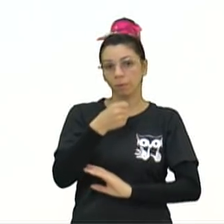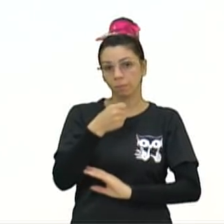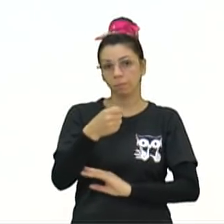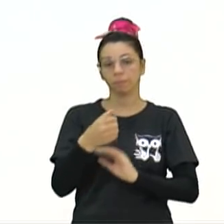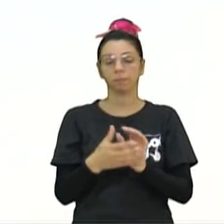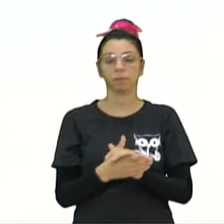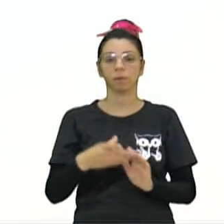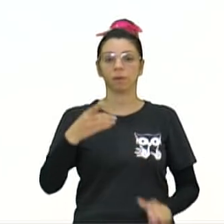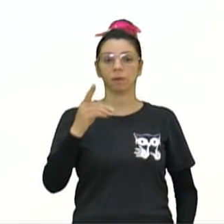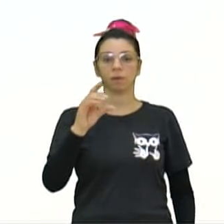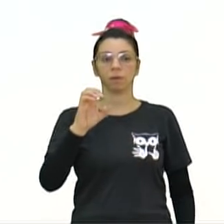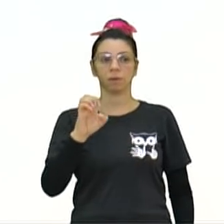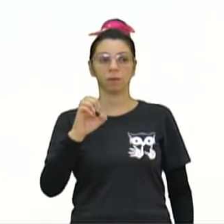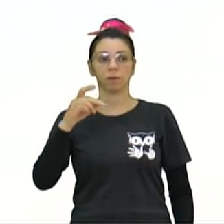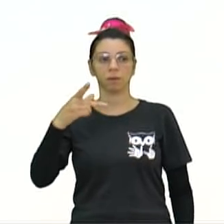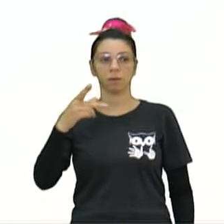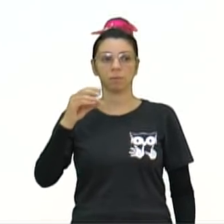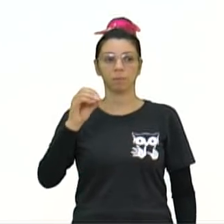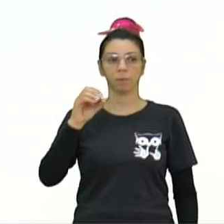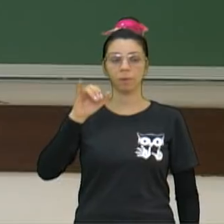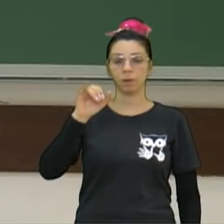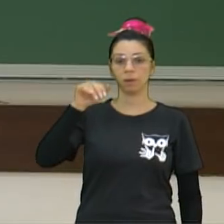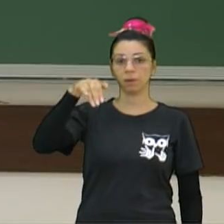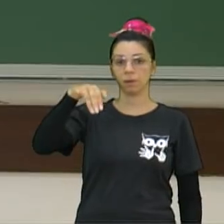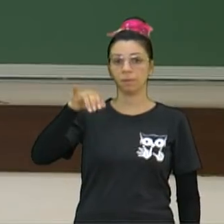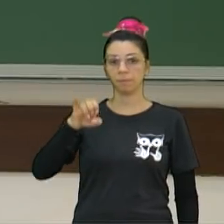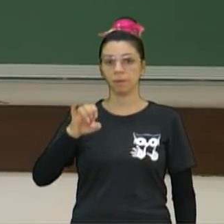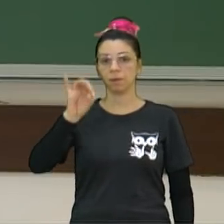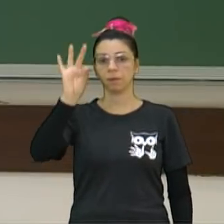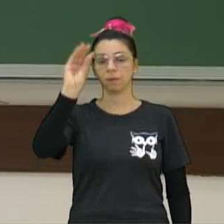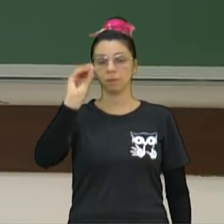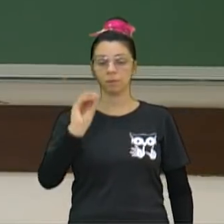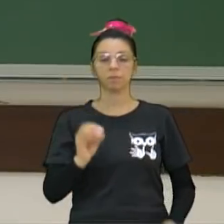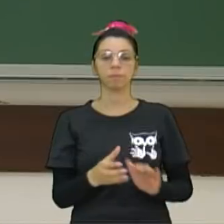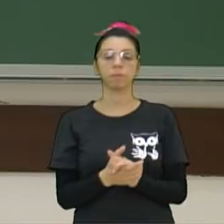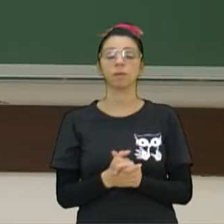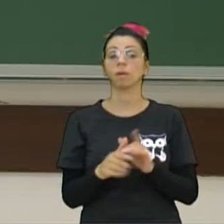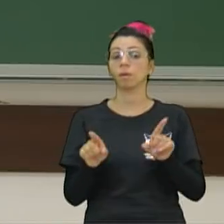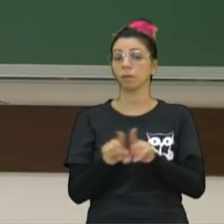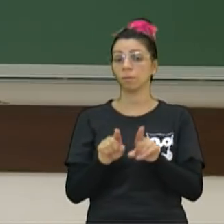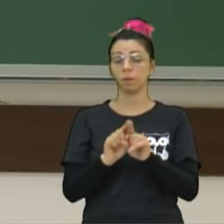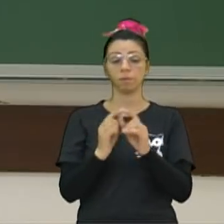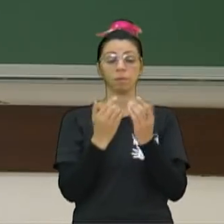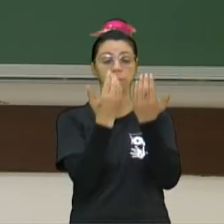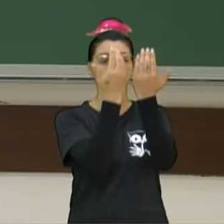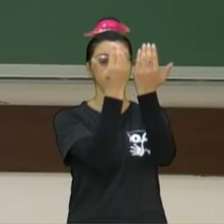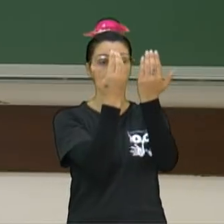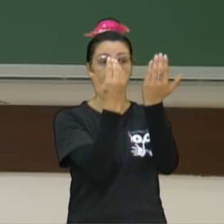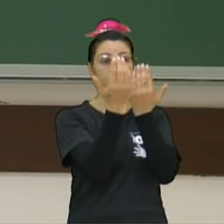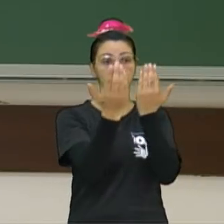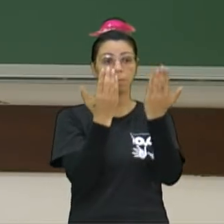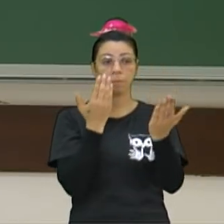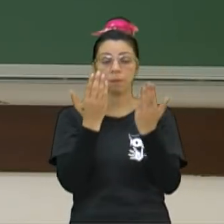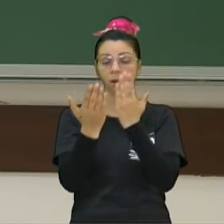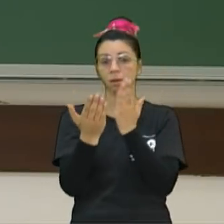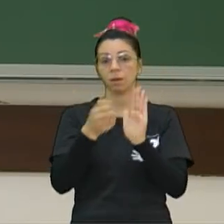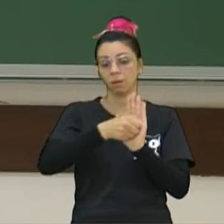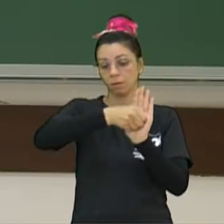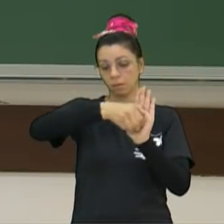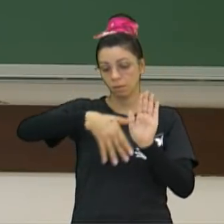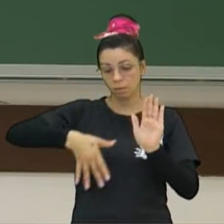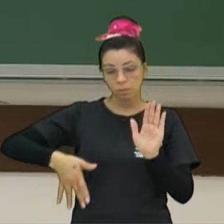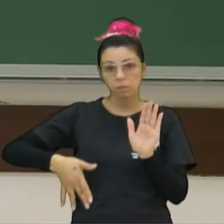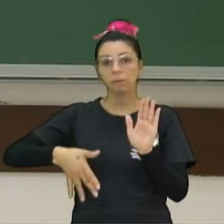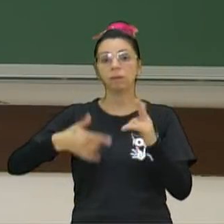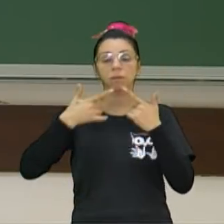gente vai fazer uma retomada das figuras de linguagem, especialmente a metáfora, a comparação, e vamos ver quais são os